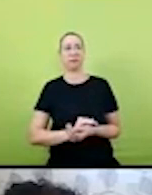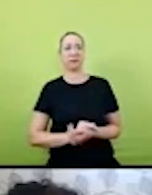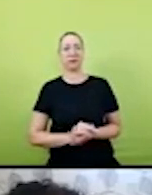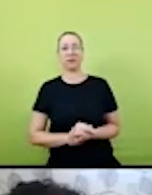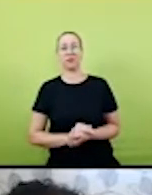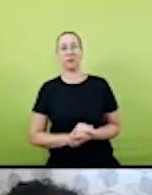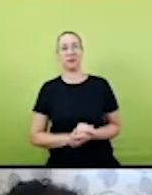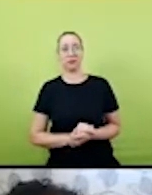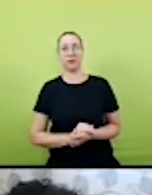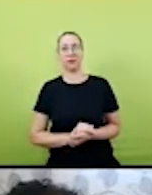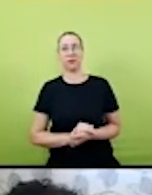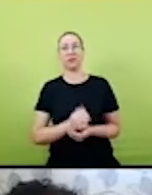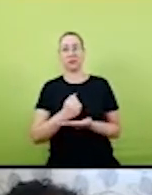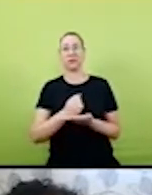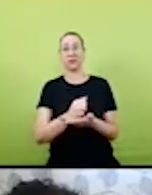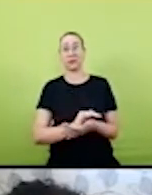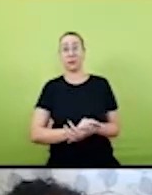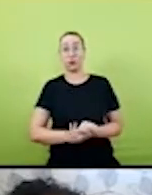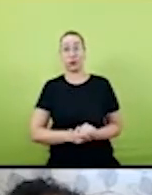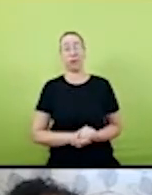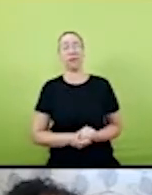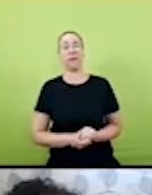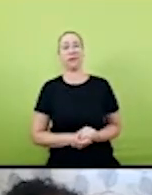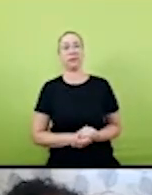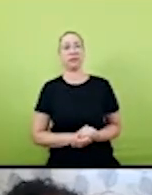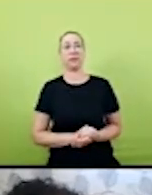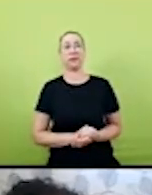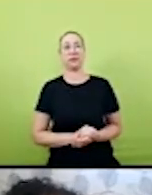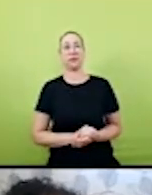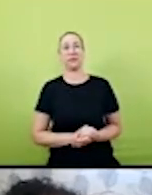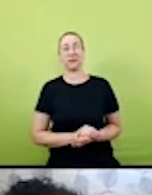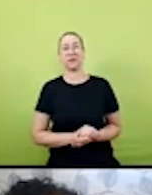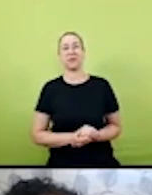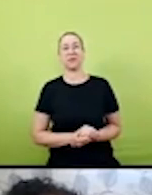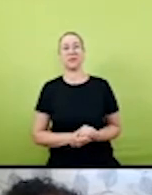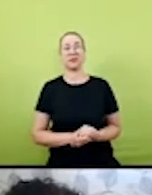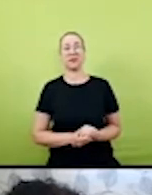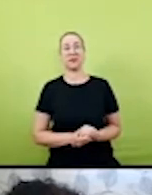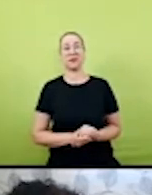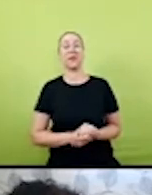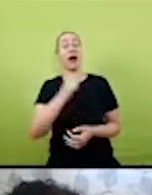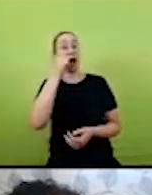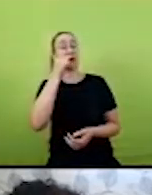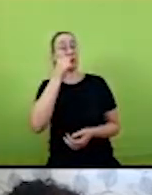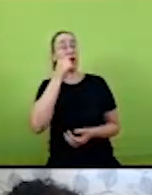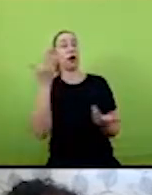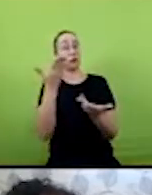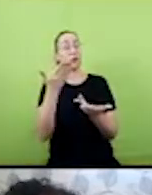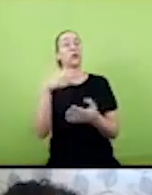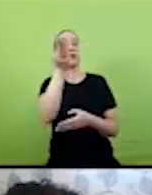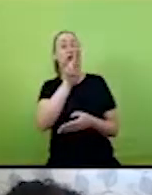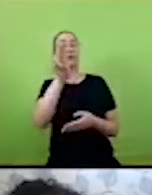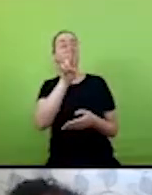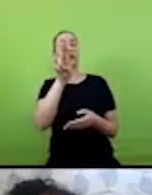está falhando, né? As mulheres estão, sim, usando do seu direito de denúncia. As